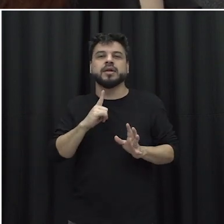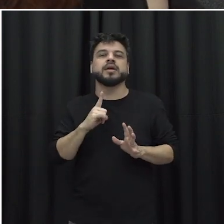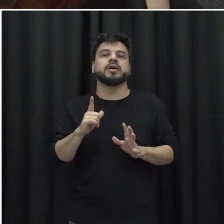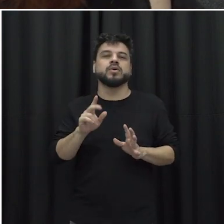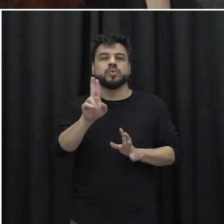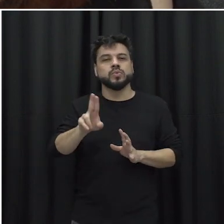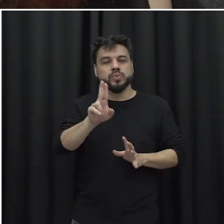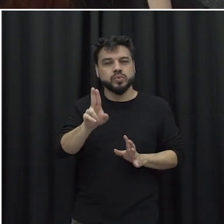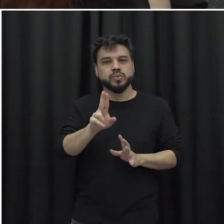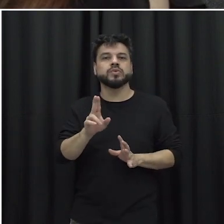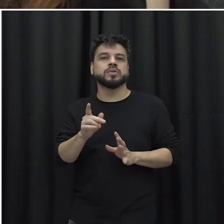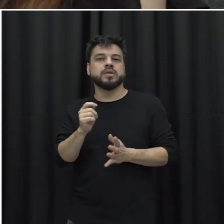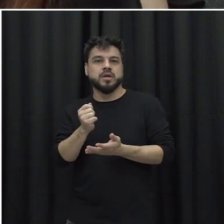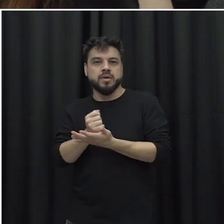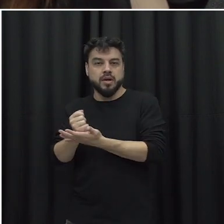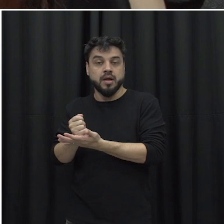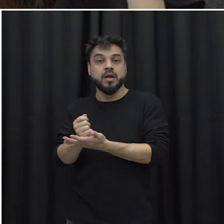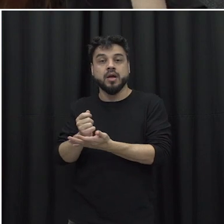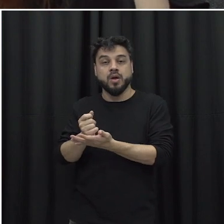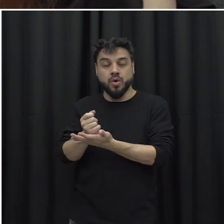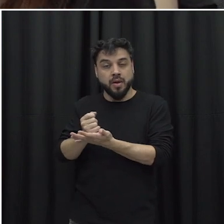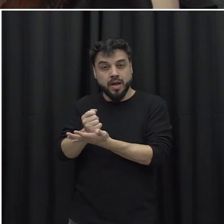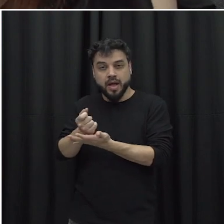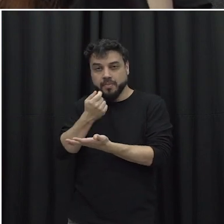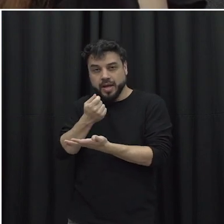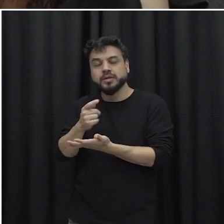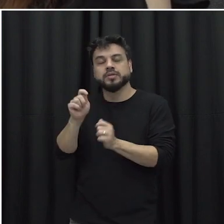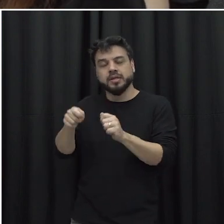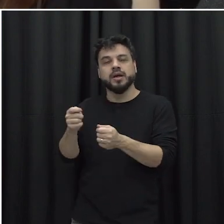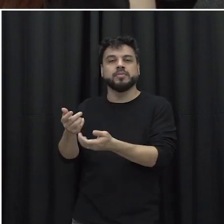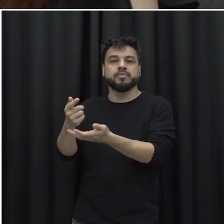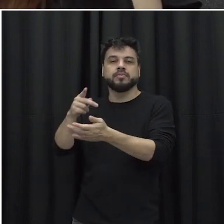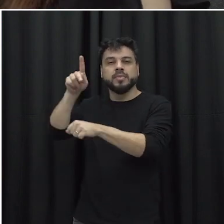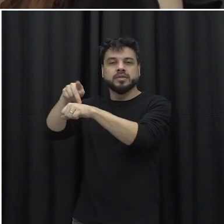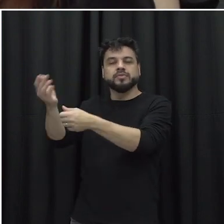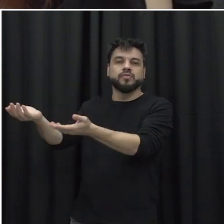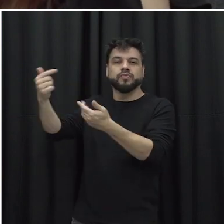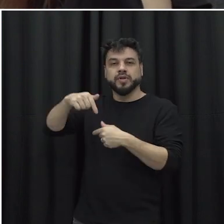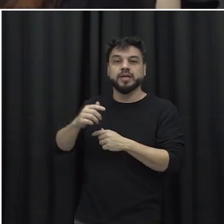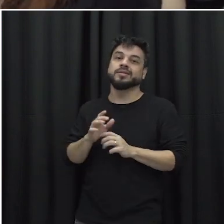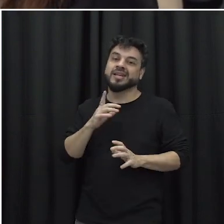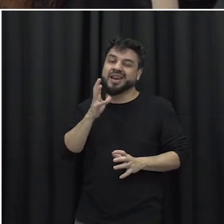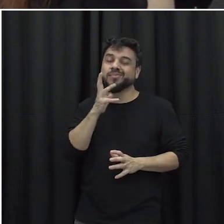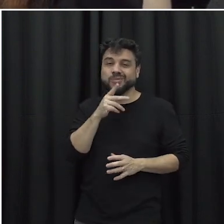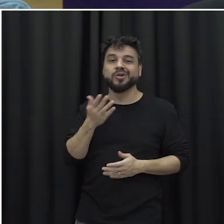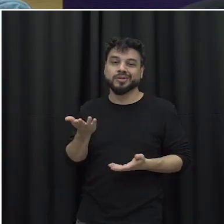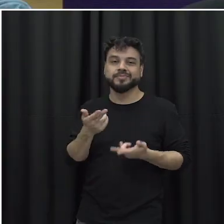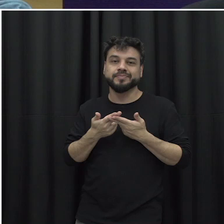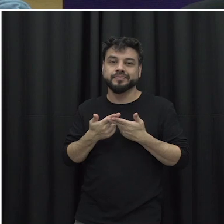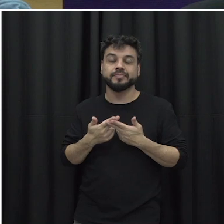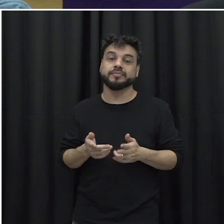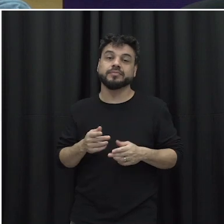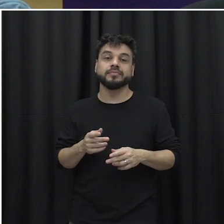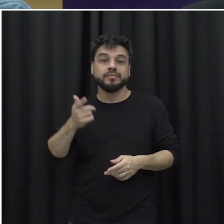se fazer uma prescrição, o paciente consegue importar a medicação, né? O problema é que isso acaba demorando um pouco até que o